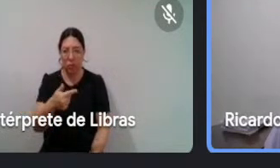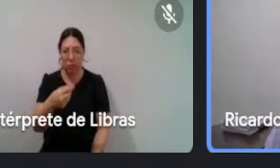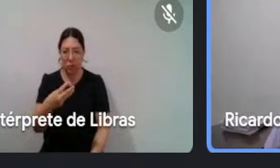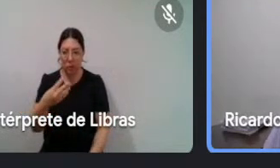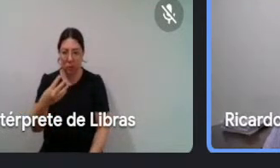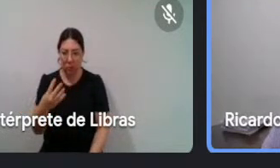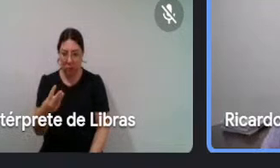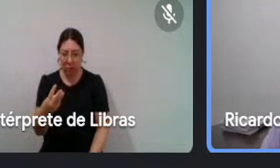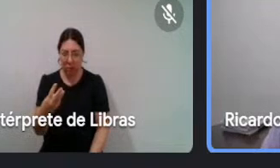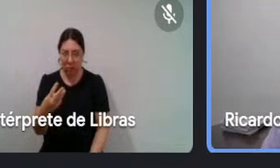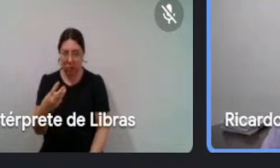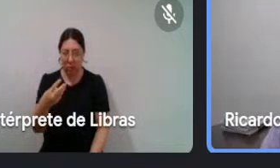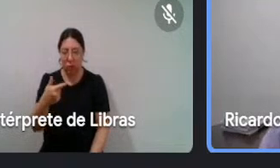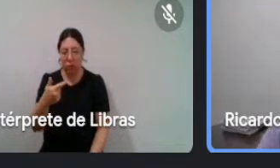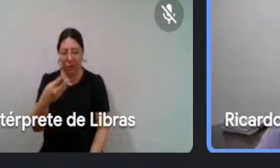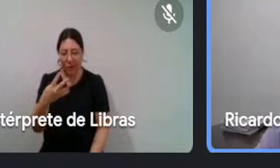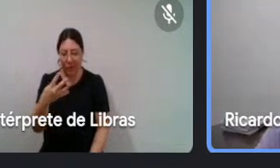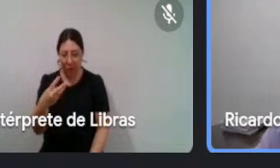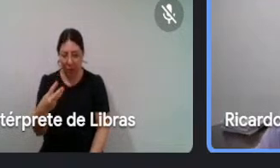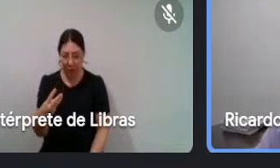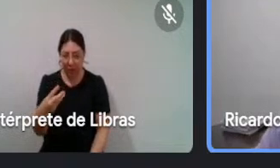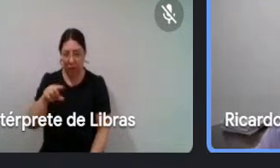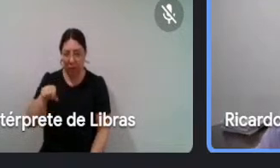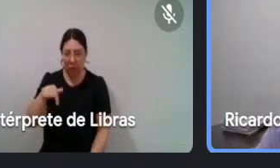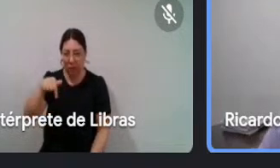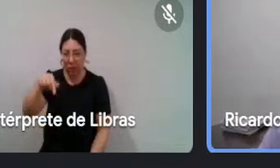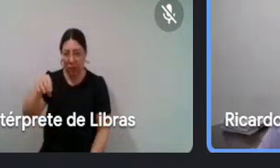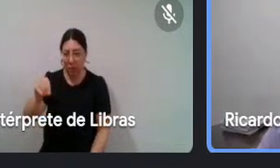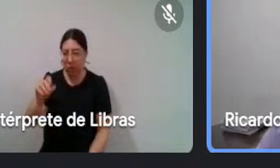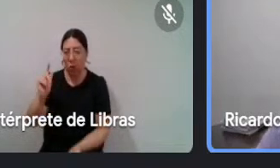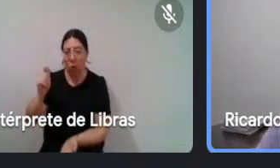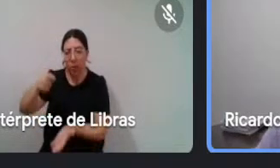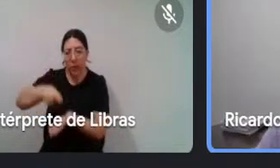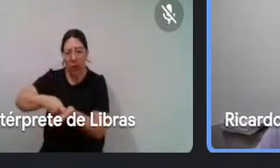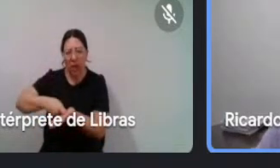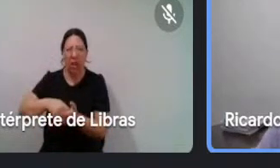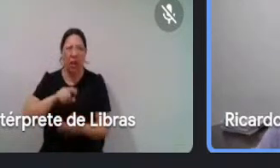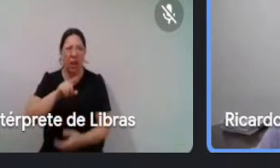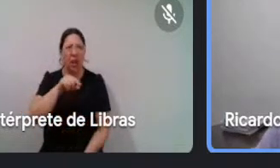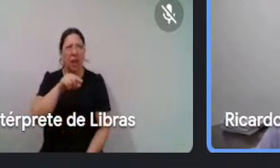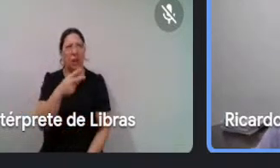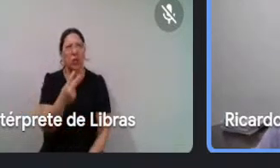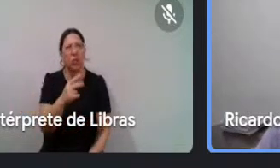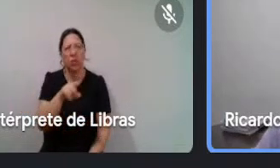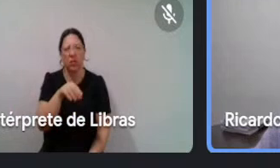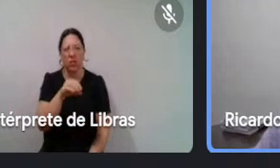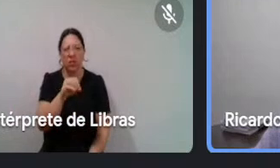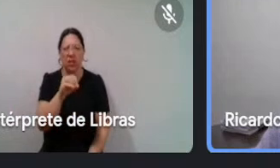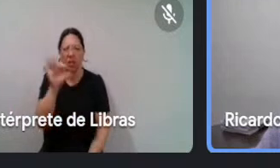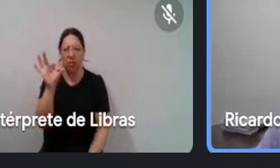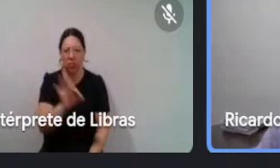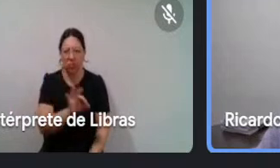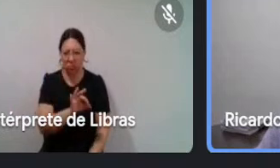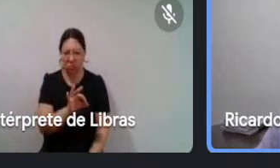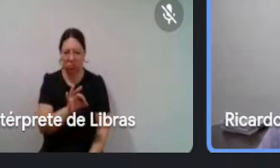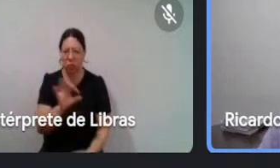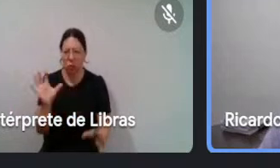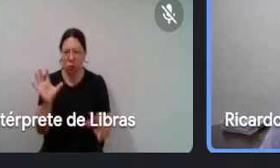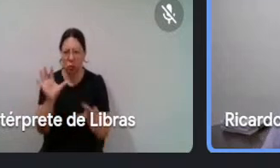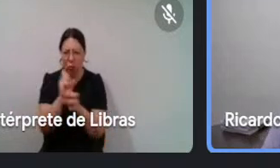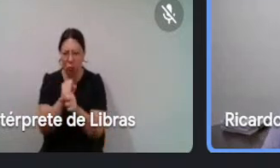R$ 9.243,70 foi obrigado, né, corresponde a 2,08% aí do valor total das contas. O partido foi